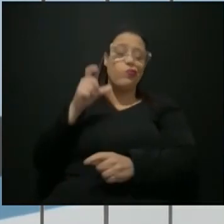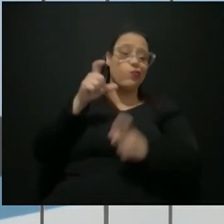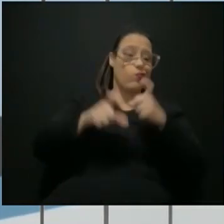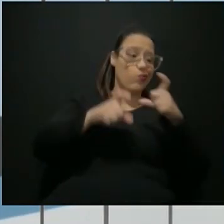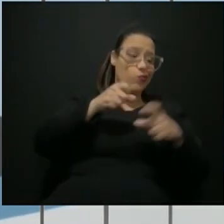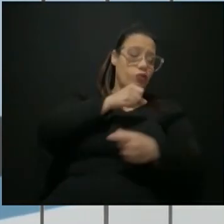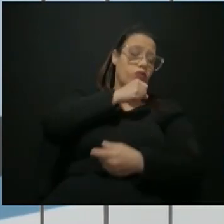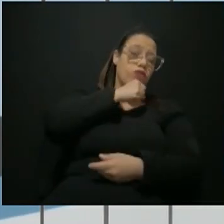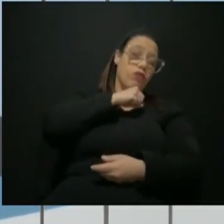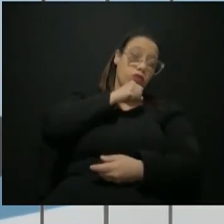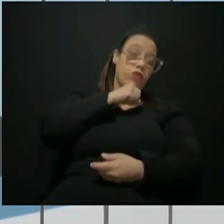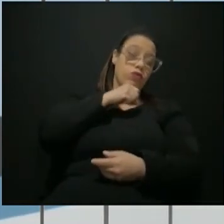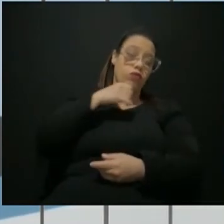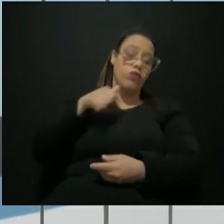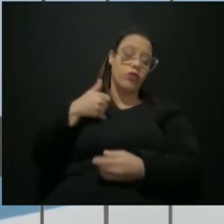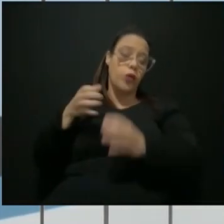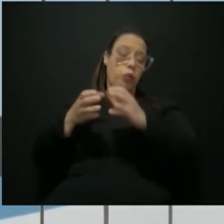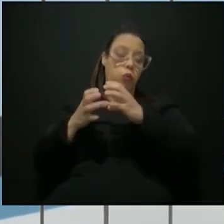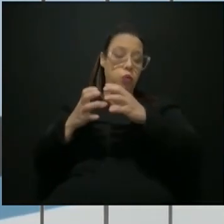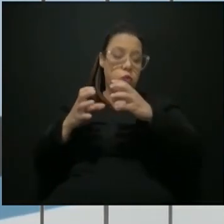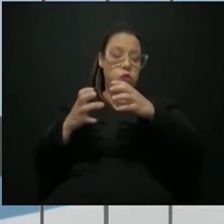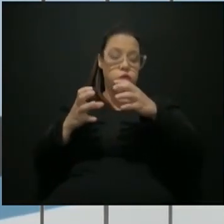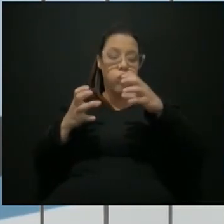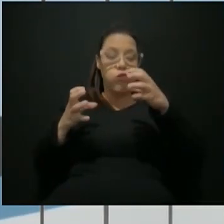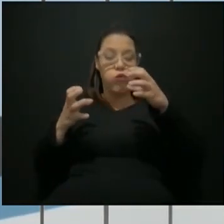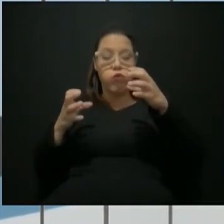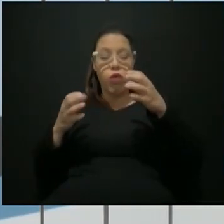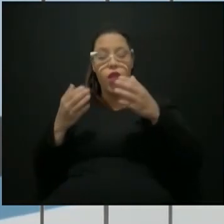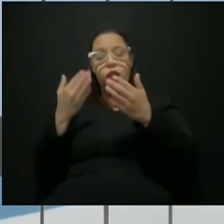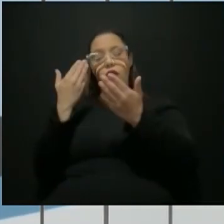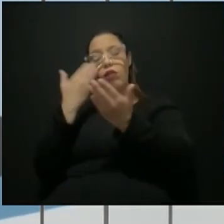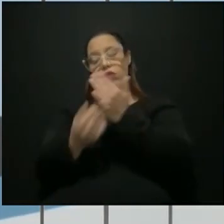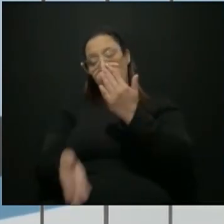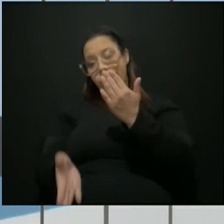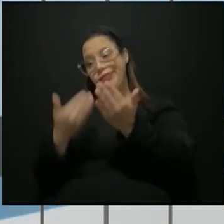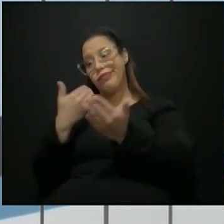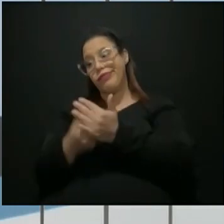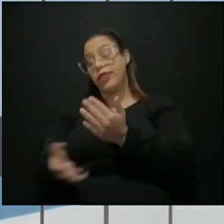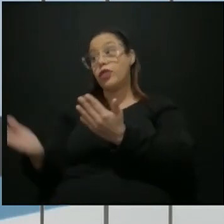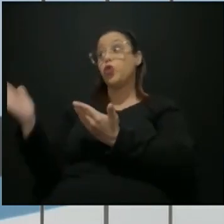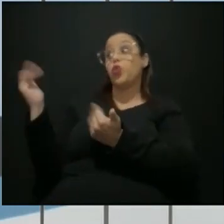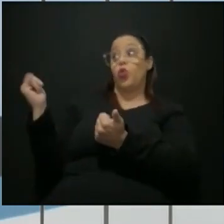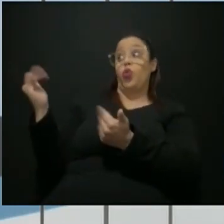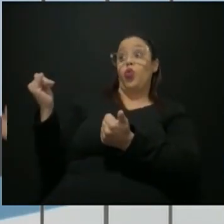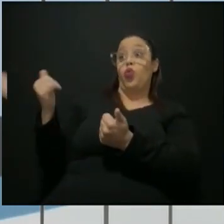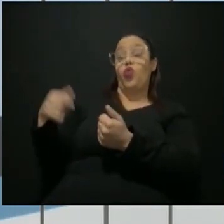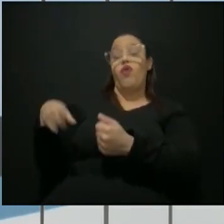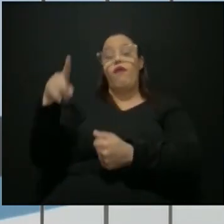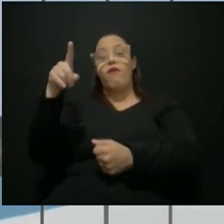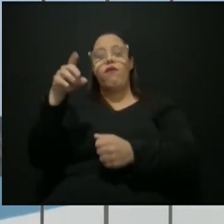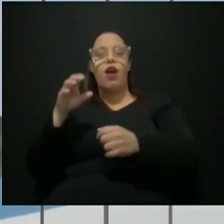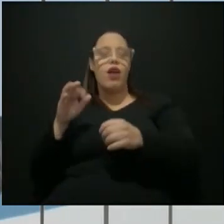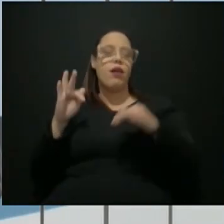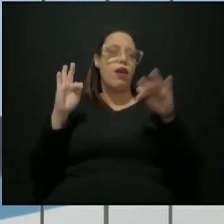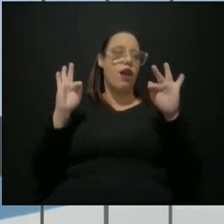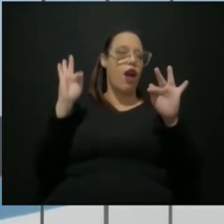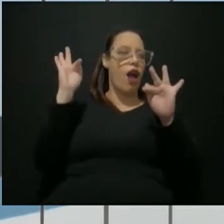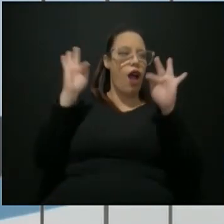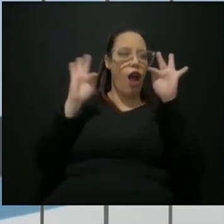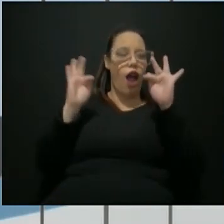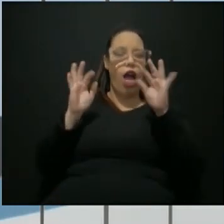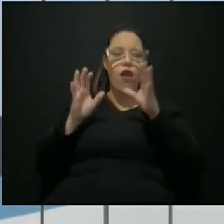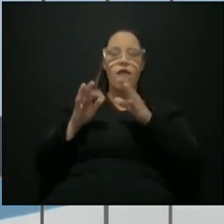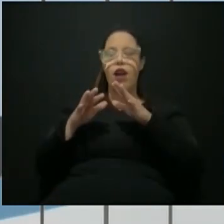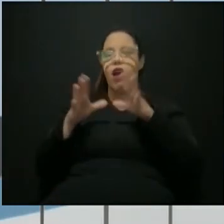etapa que pode significar muitas perdas. Né? A gente, quando é jovem, vai para festa de casamento, vai para batizado,